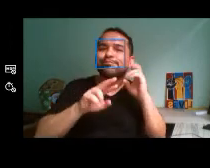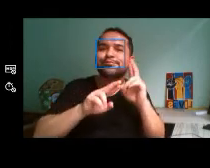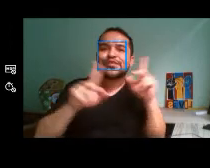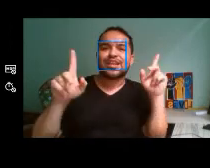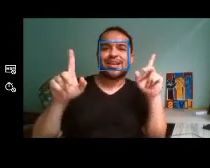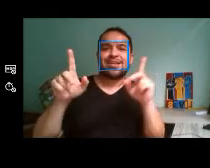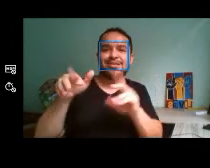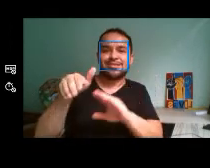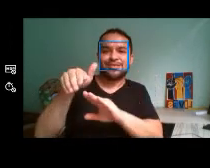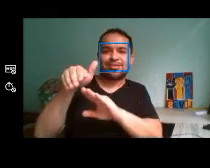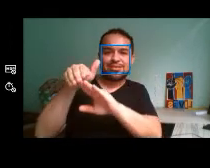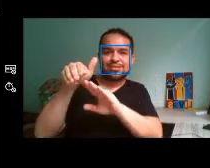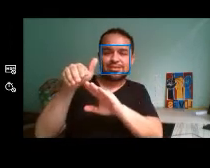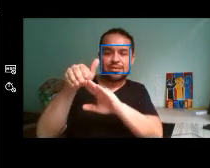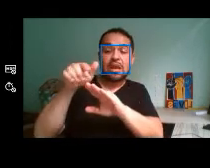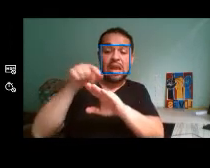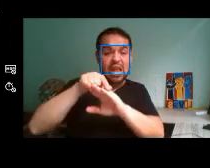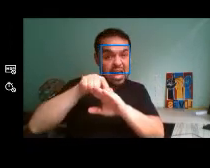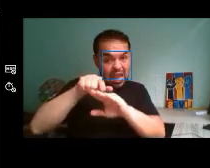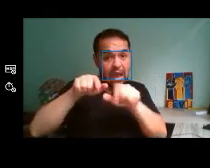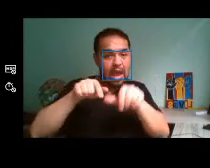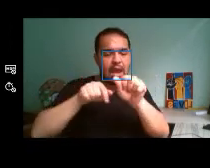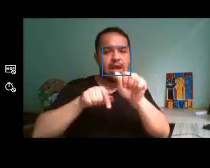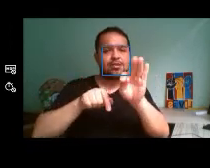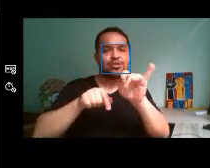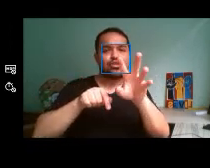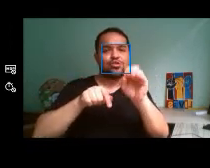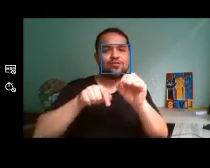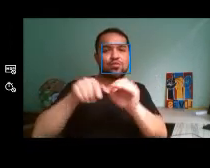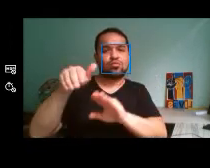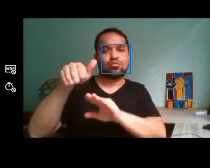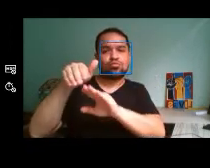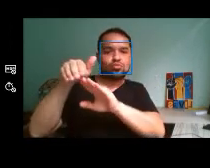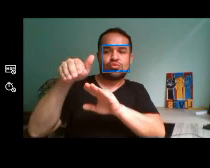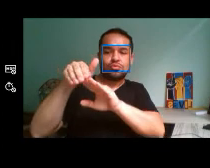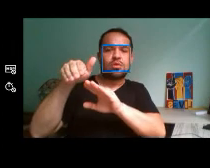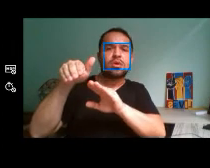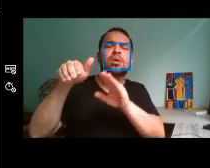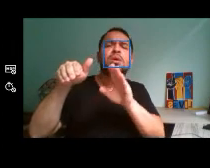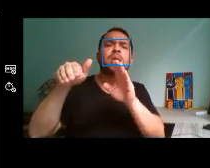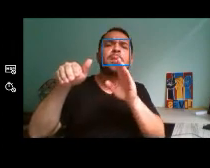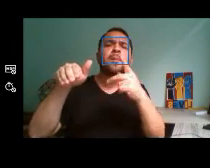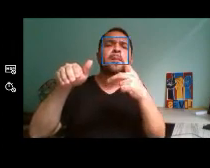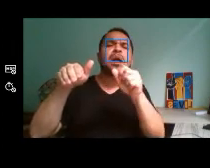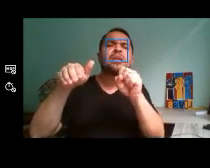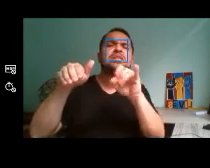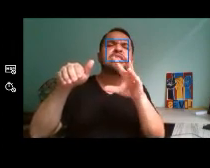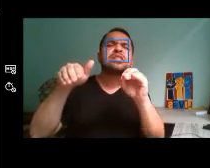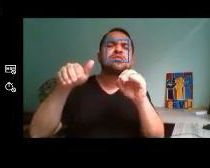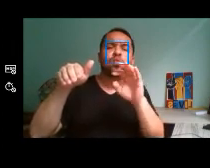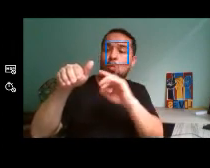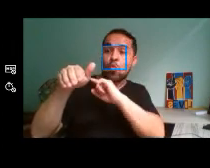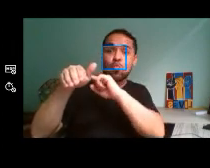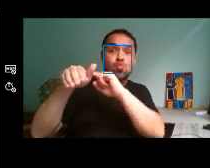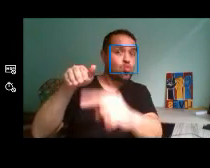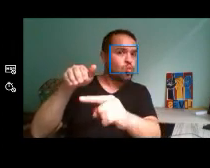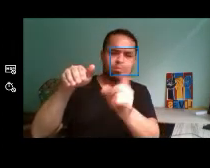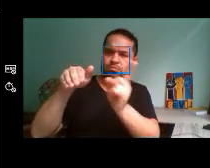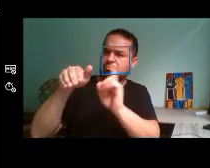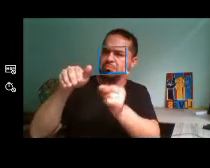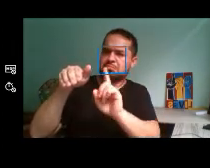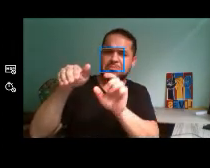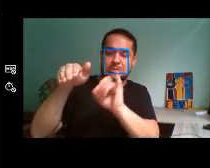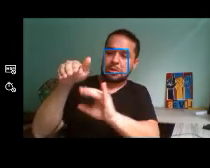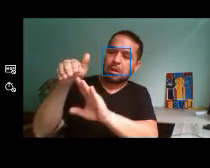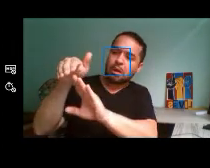Porque o elemento do articulador que está participando produz um som diferente.